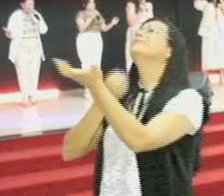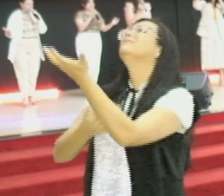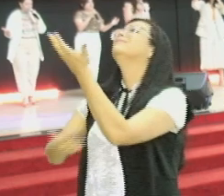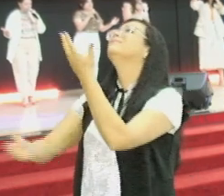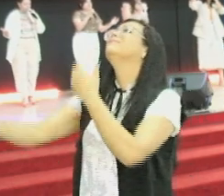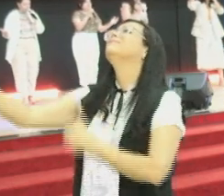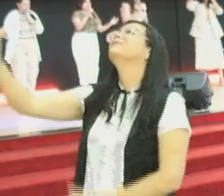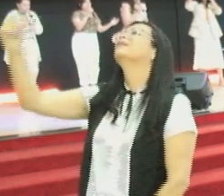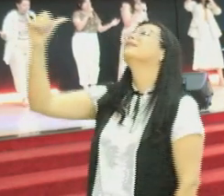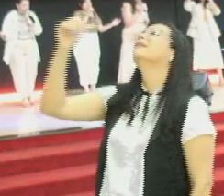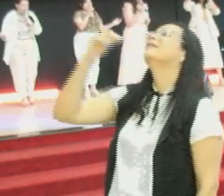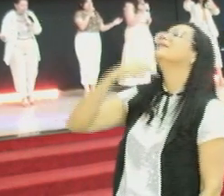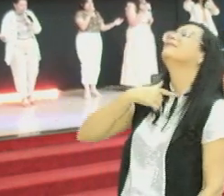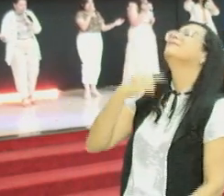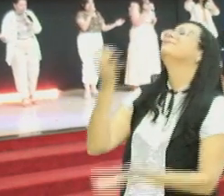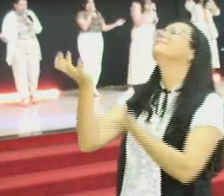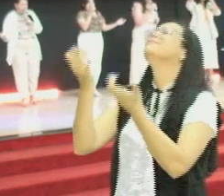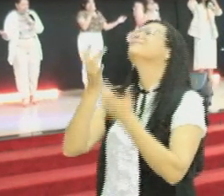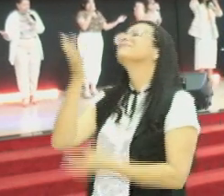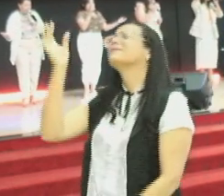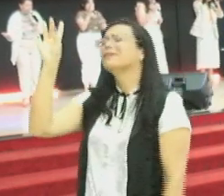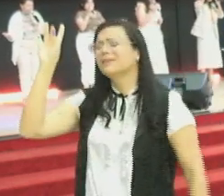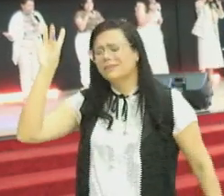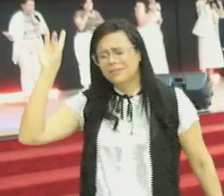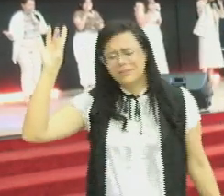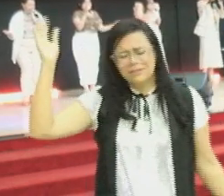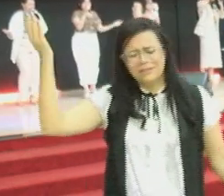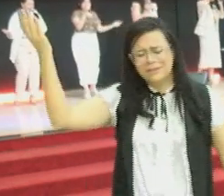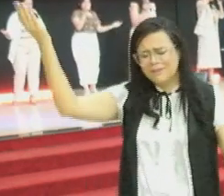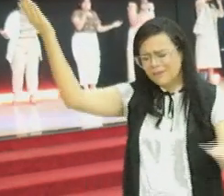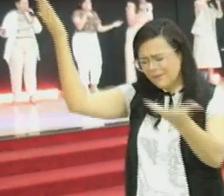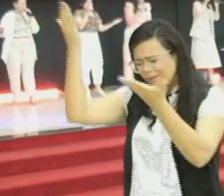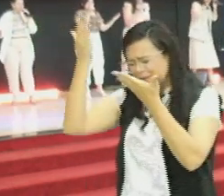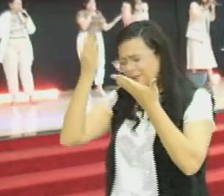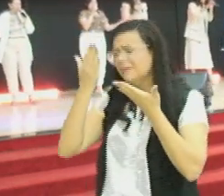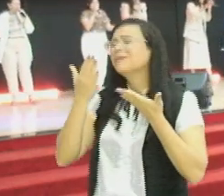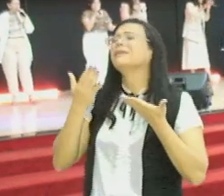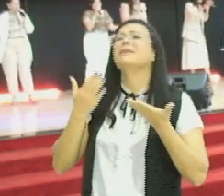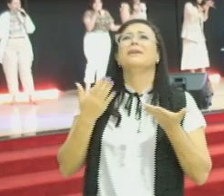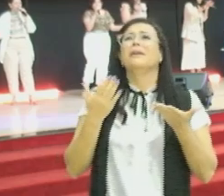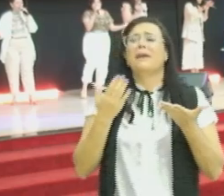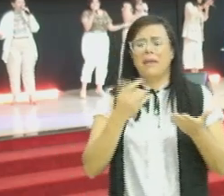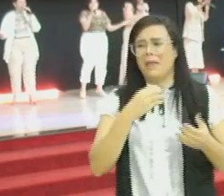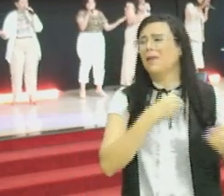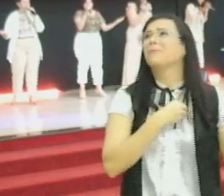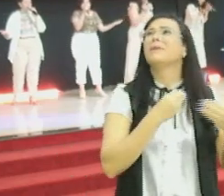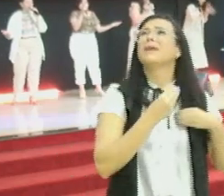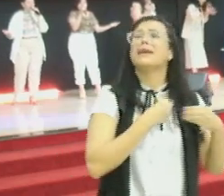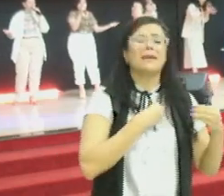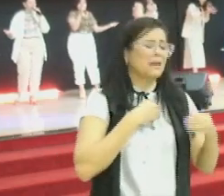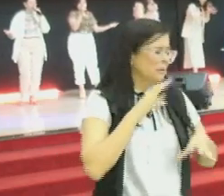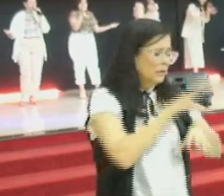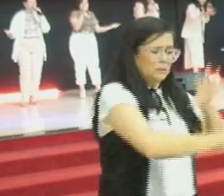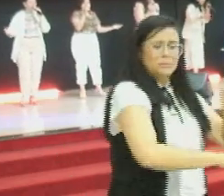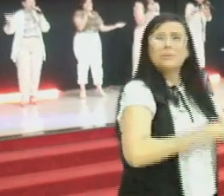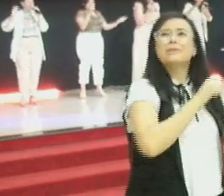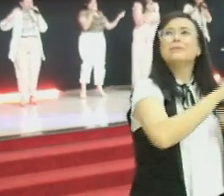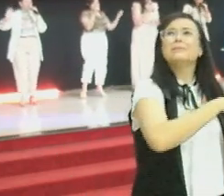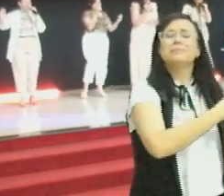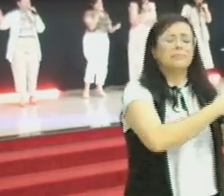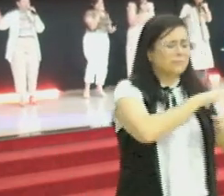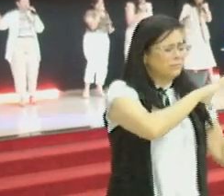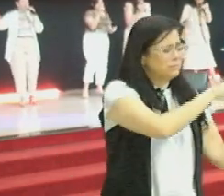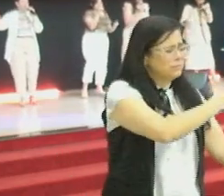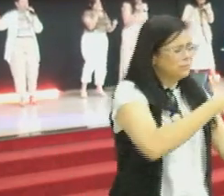Dá-me de beber, pois tenho sede. Não quero mais buscar